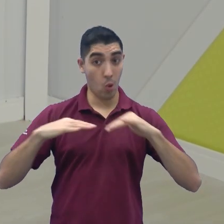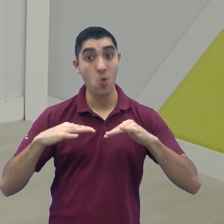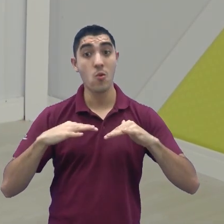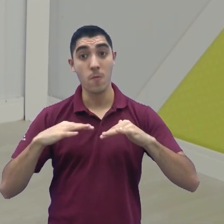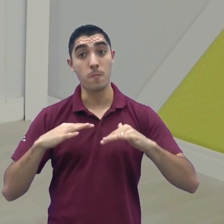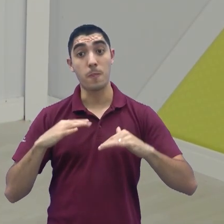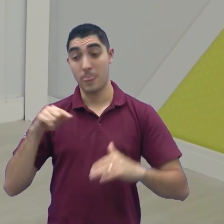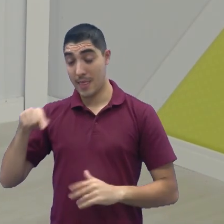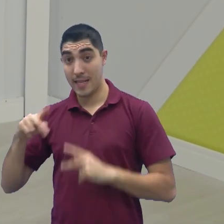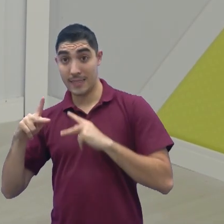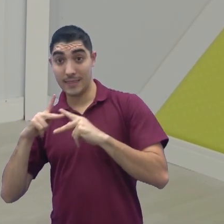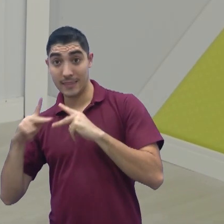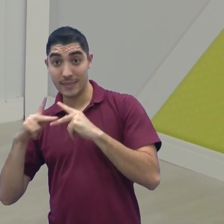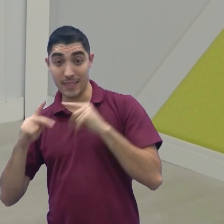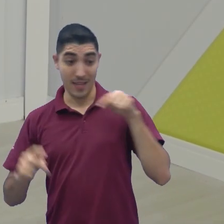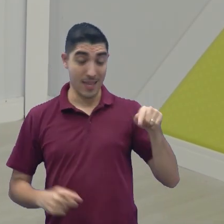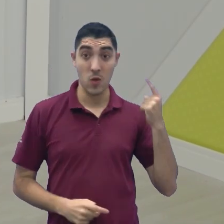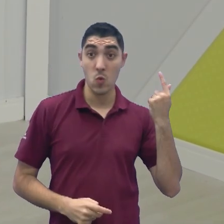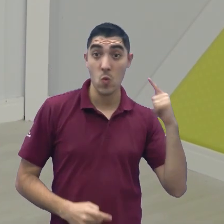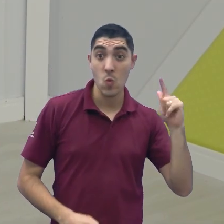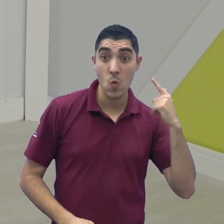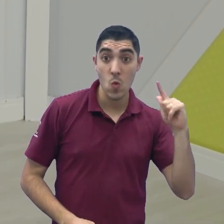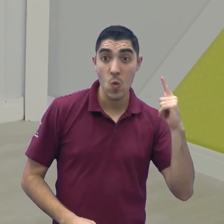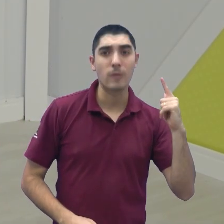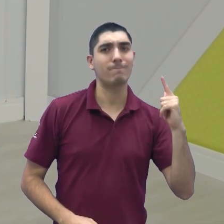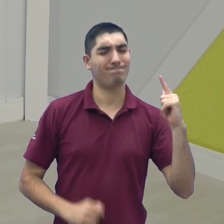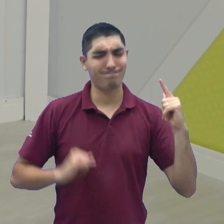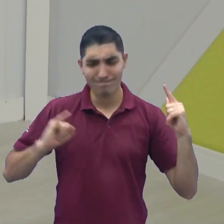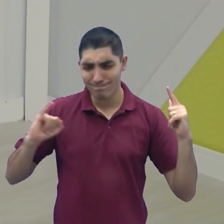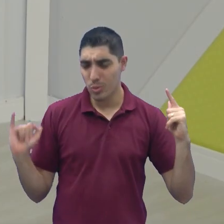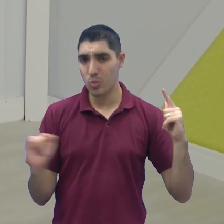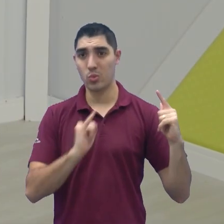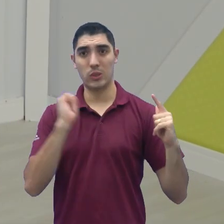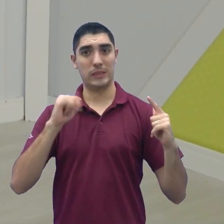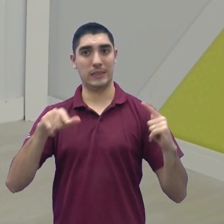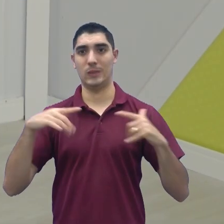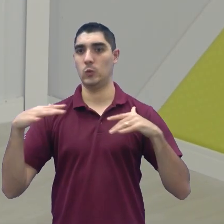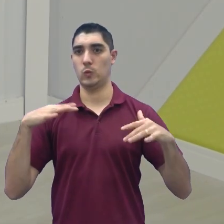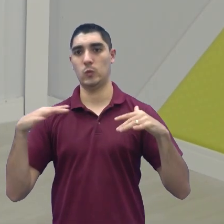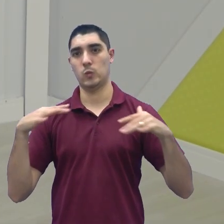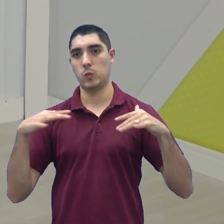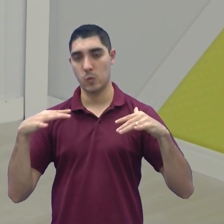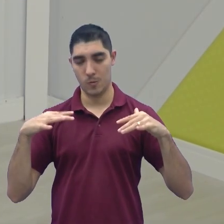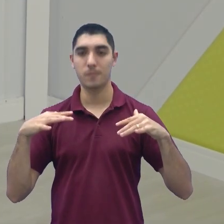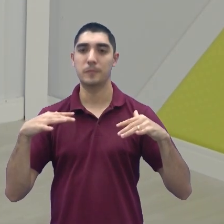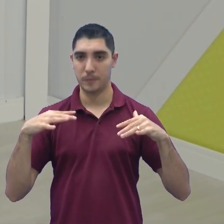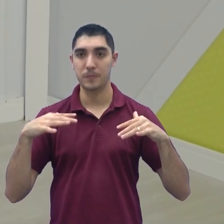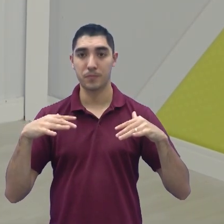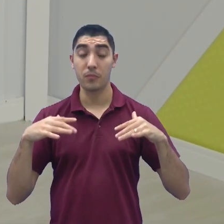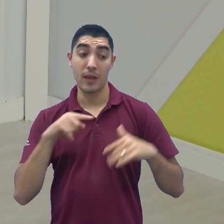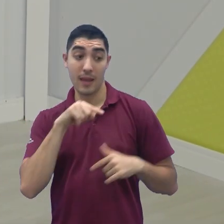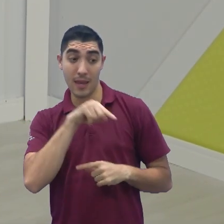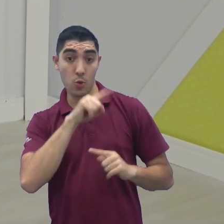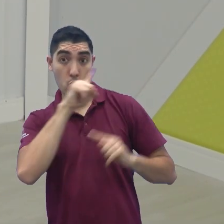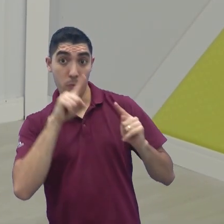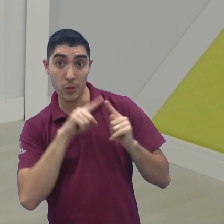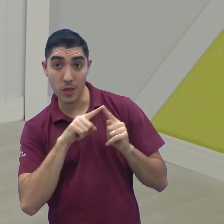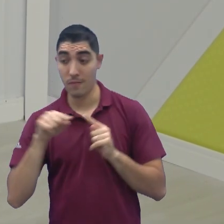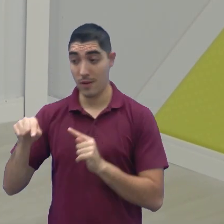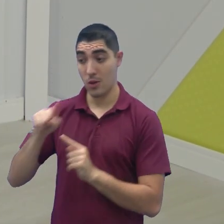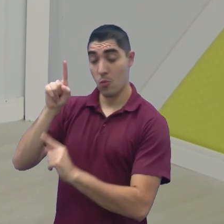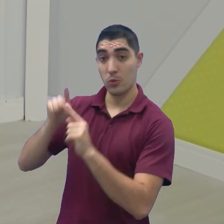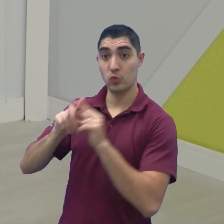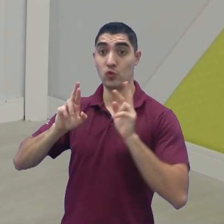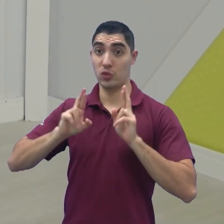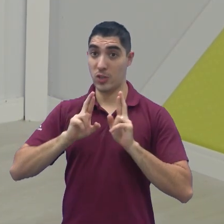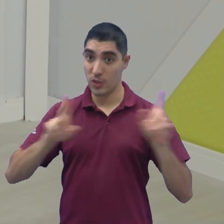jogo mais do que importante para as duas equipes. Por questões diferentes, é bem verdade, na tabela de